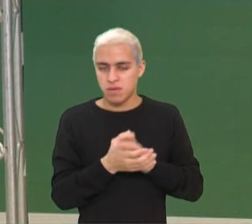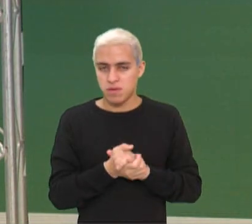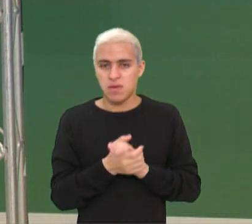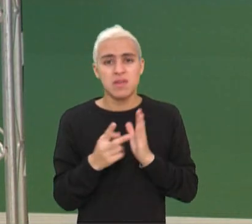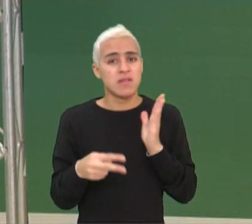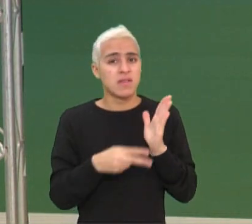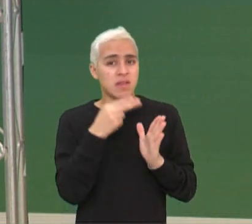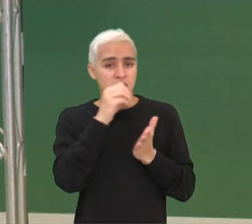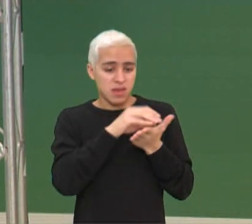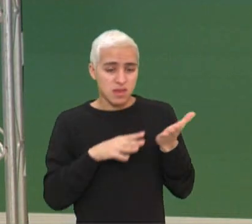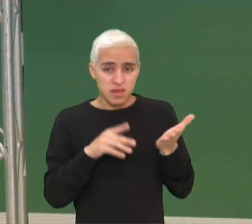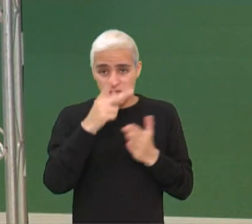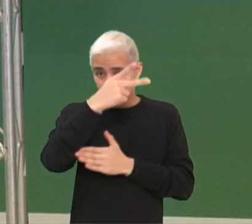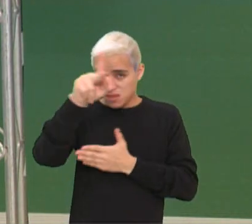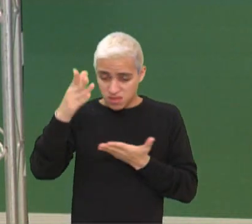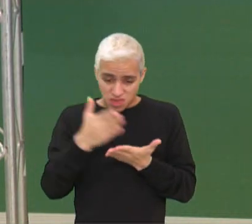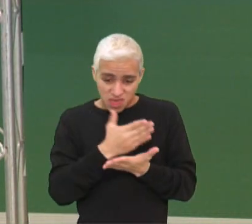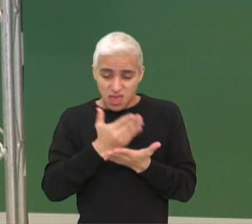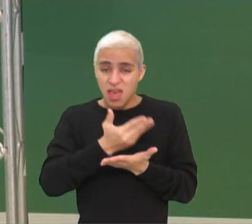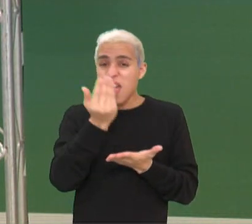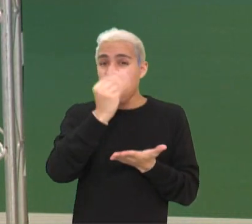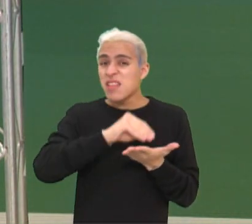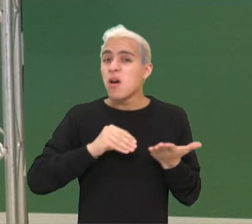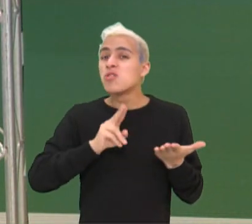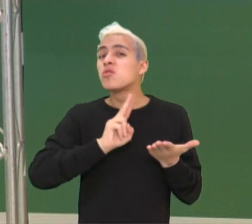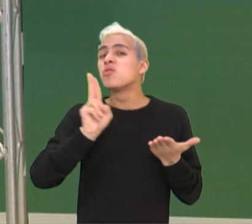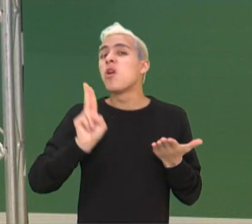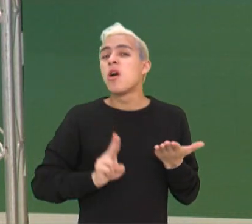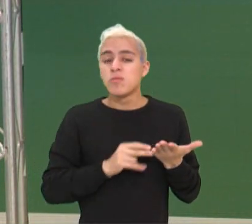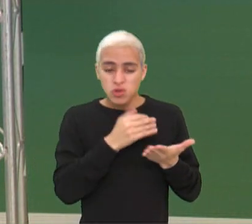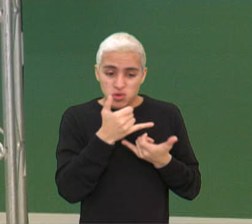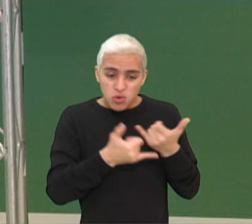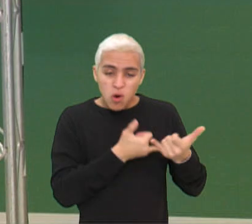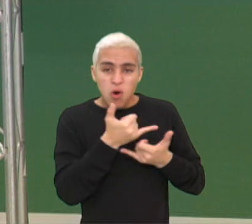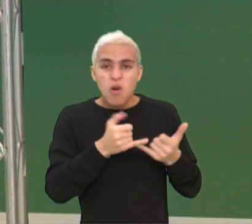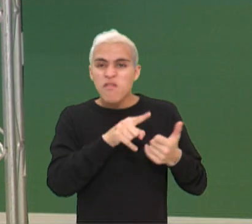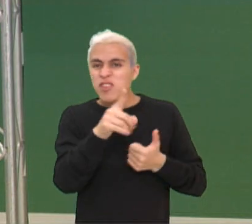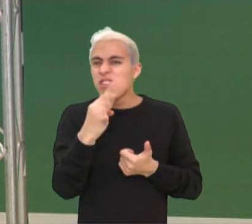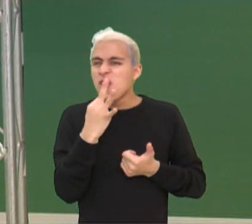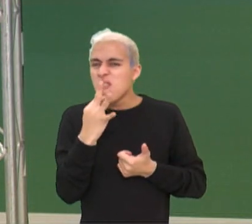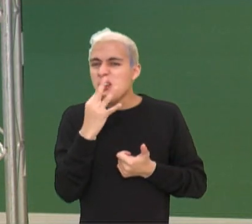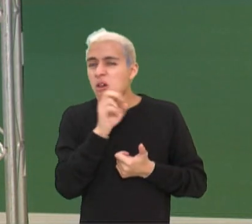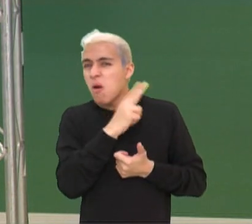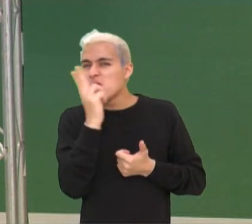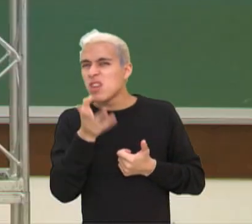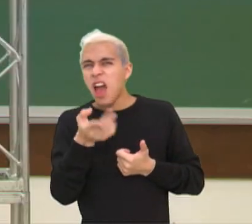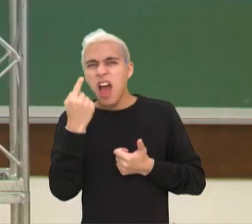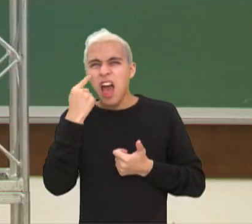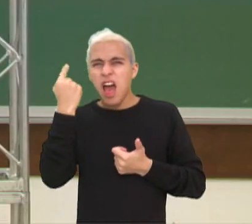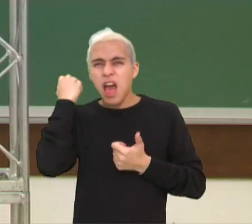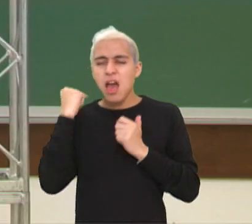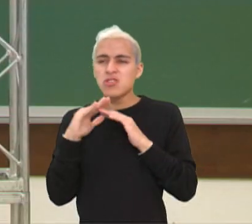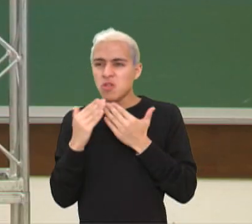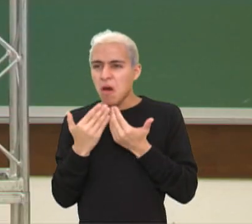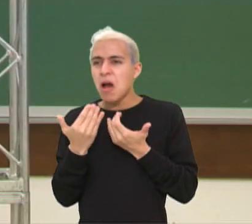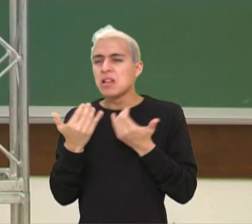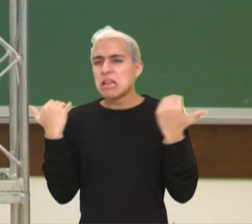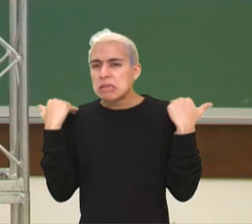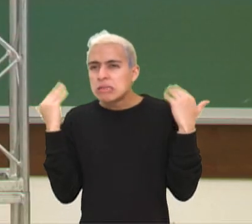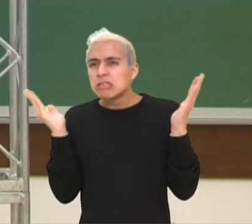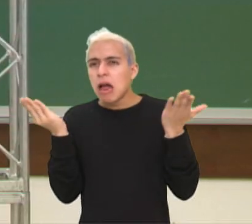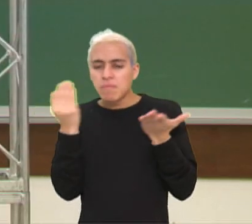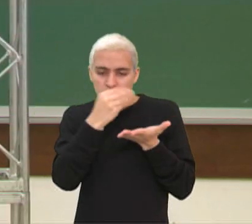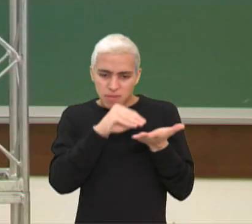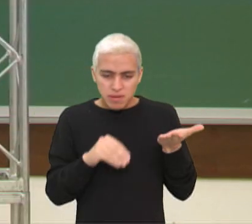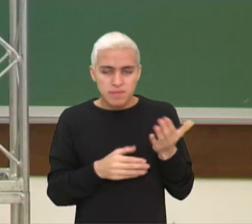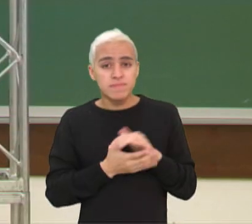atividade, no caderno anote o nome dos jogos que estudamos, que você já conhece ou já praticou nas suas aulas de educação física. Lembra que lá na outra aula eu falei para